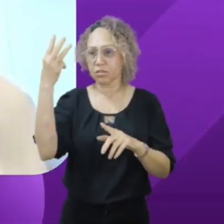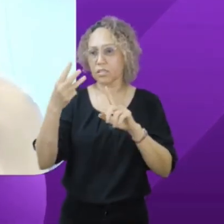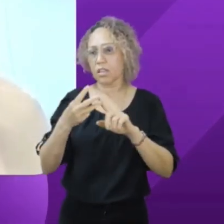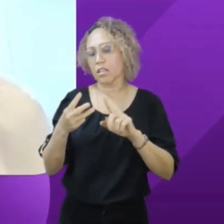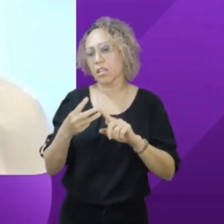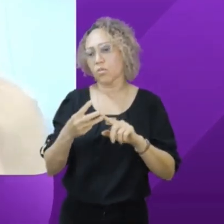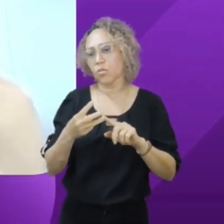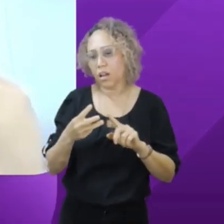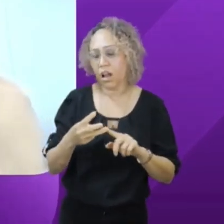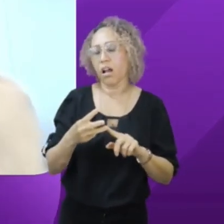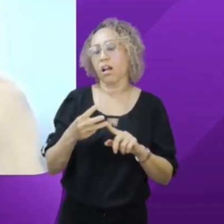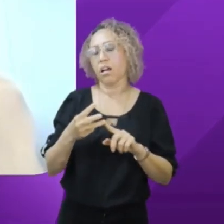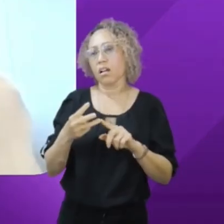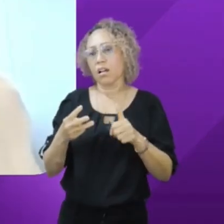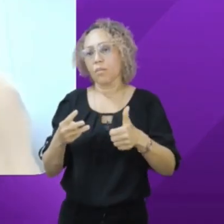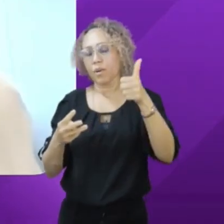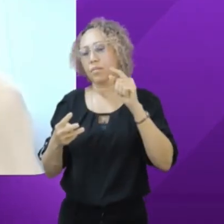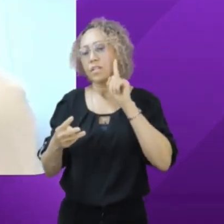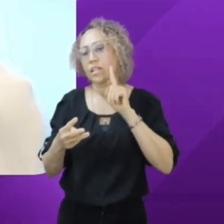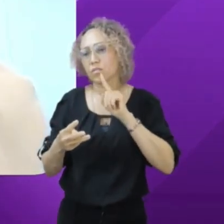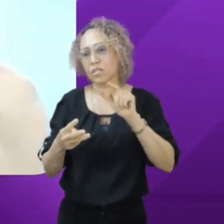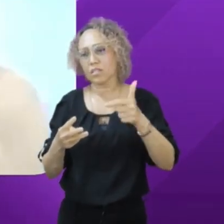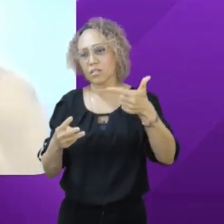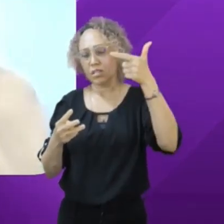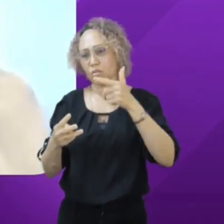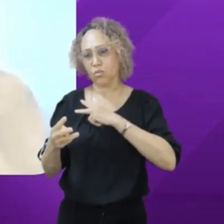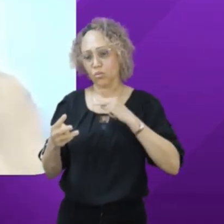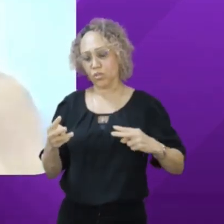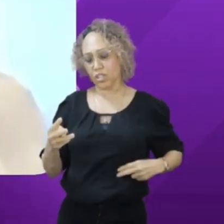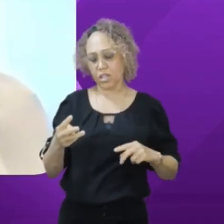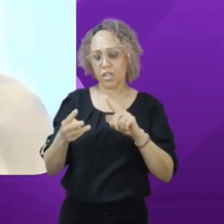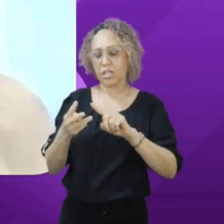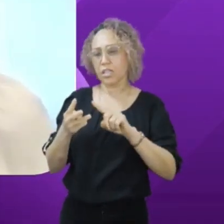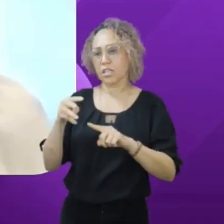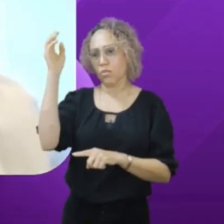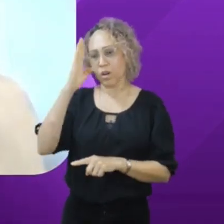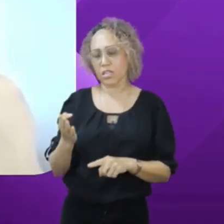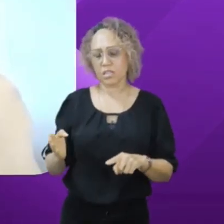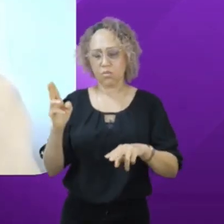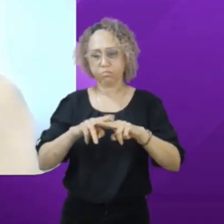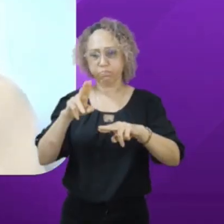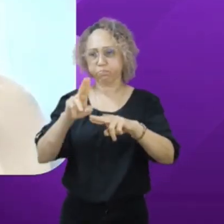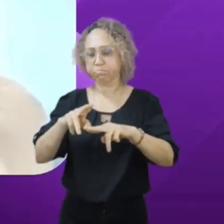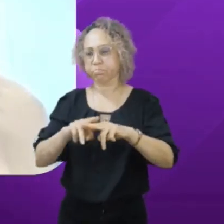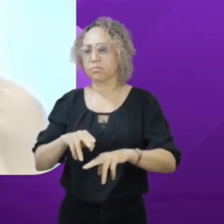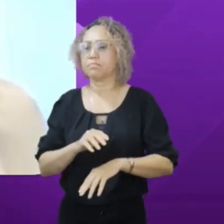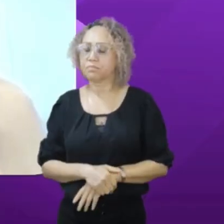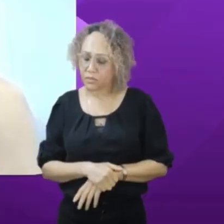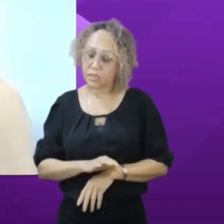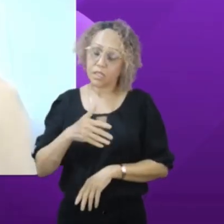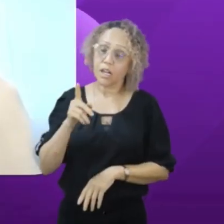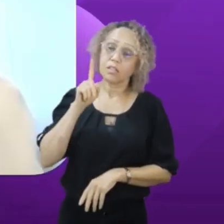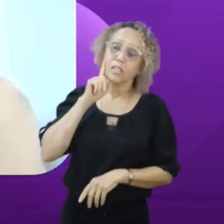atrás somente dos Estados Unidos e da China. É importante que a gente pontua que tanto os Estados Unidos quanto